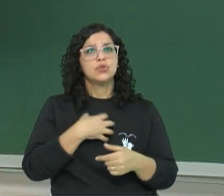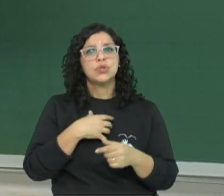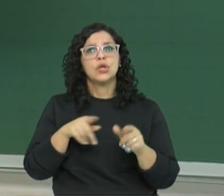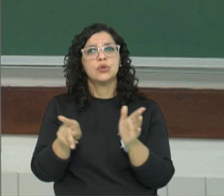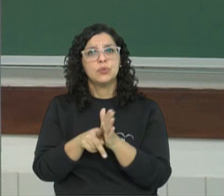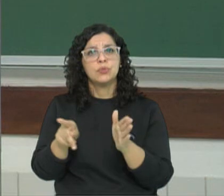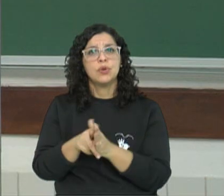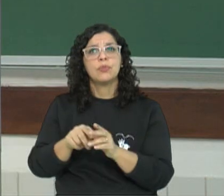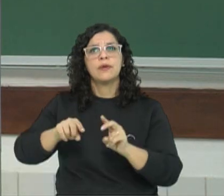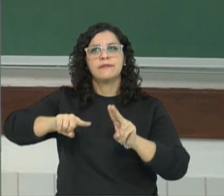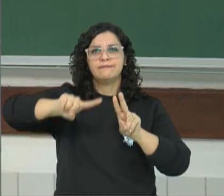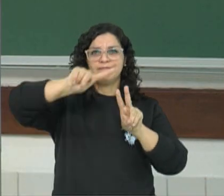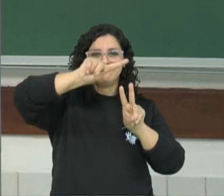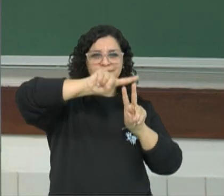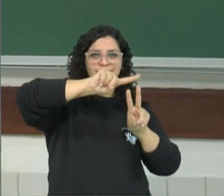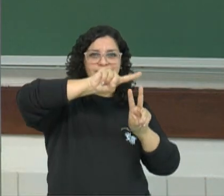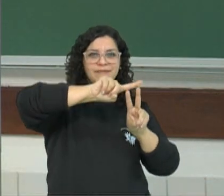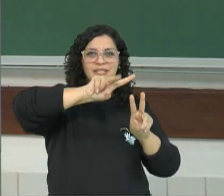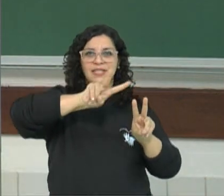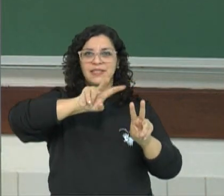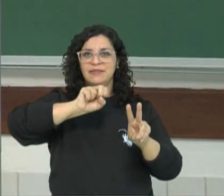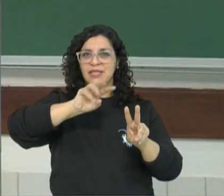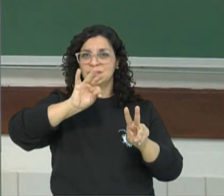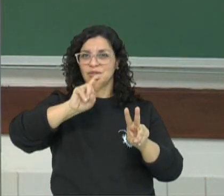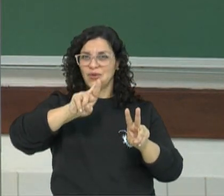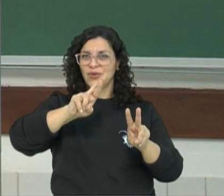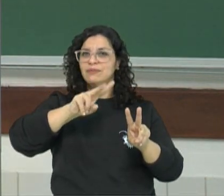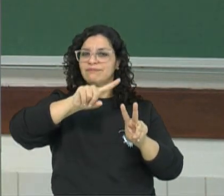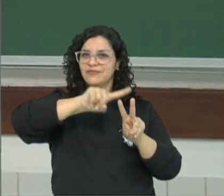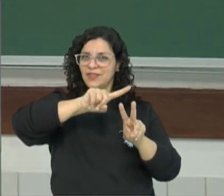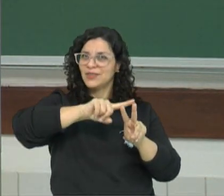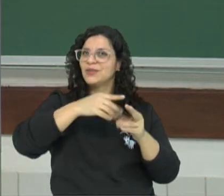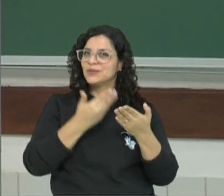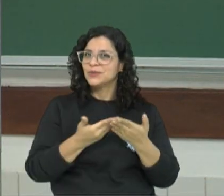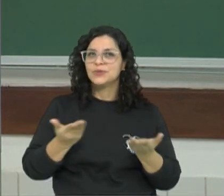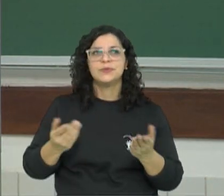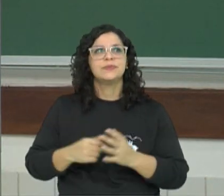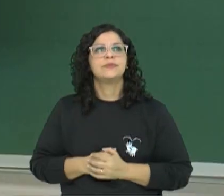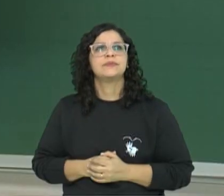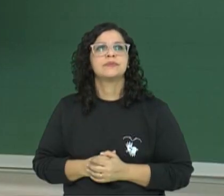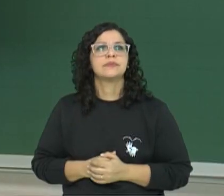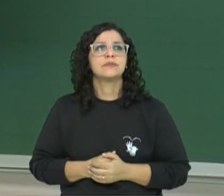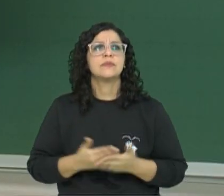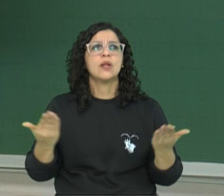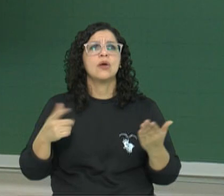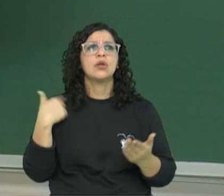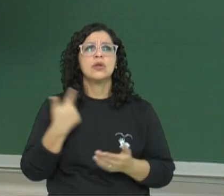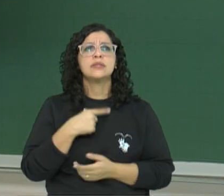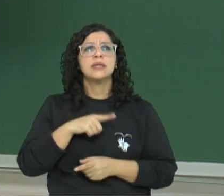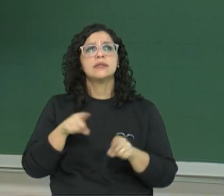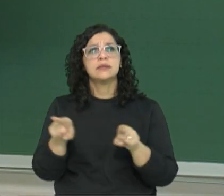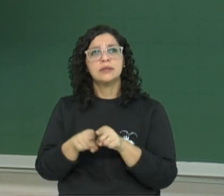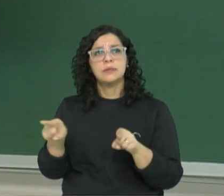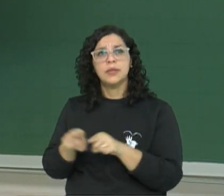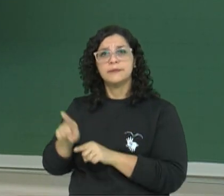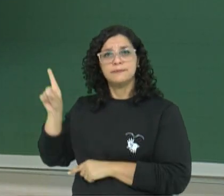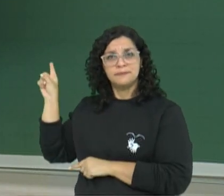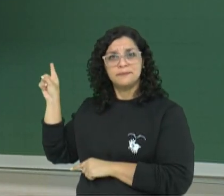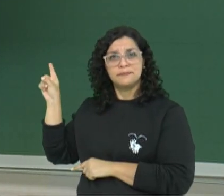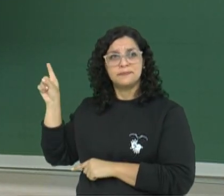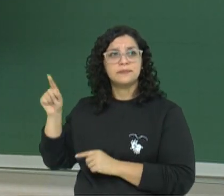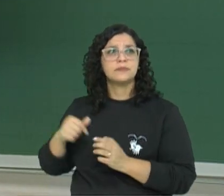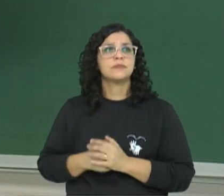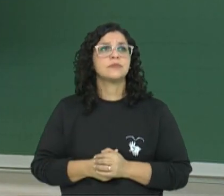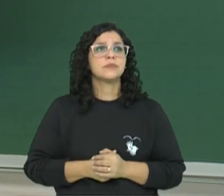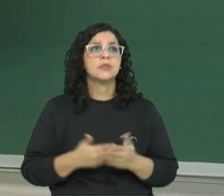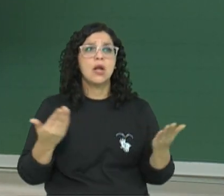queridos vetores, beleza? Gente, que a gente tem aqui também?